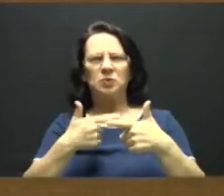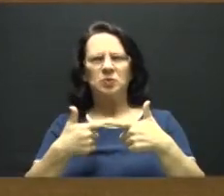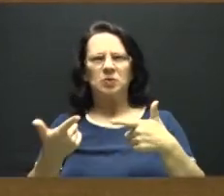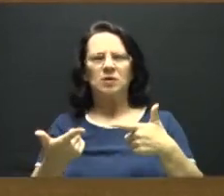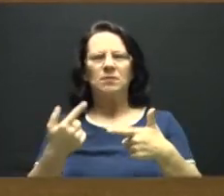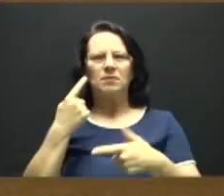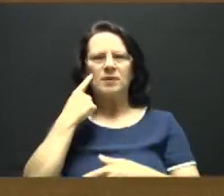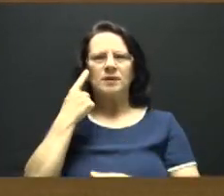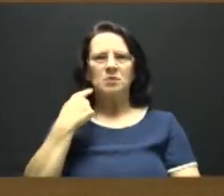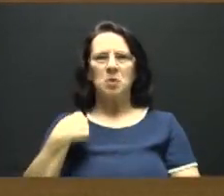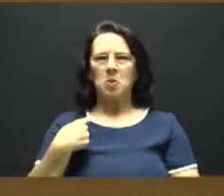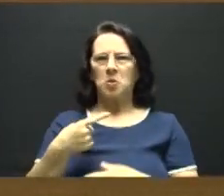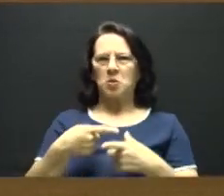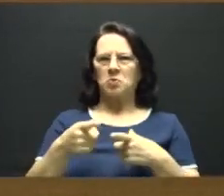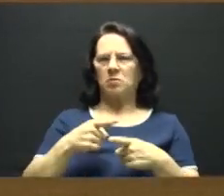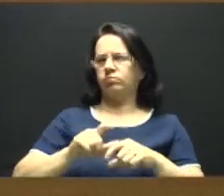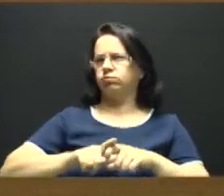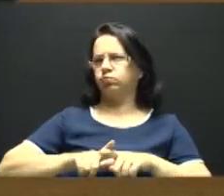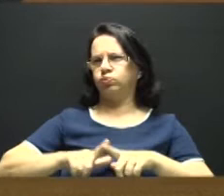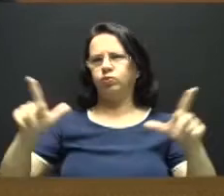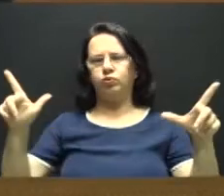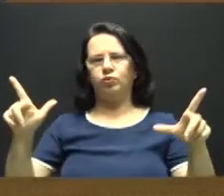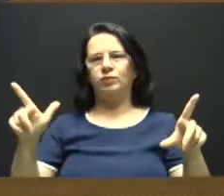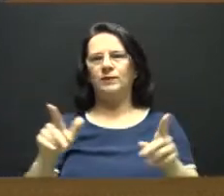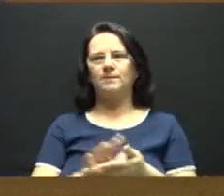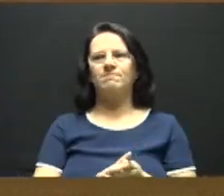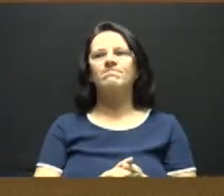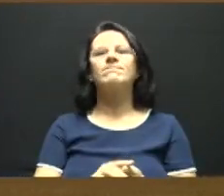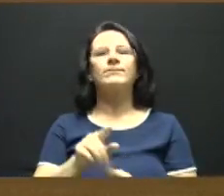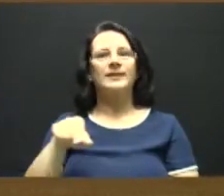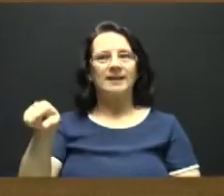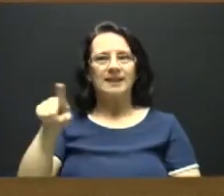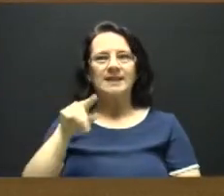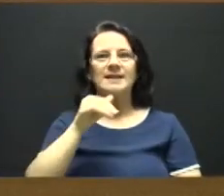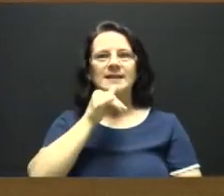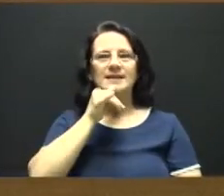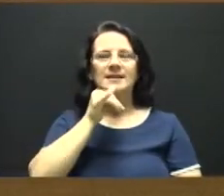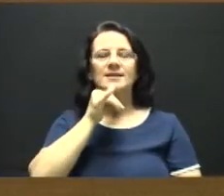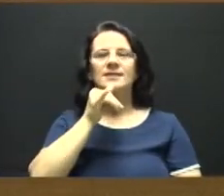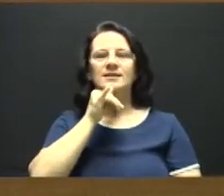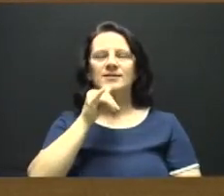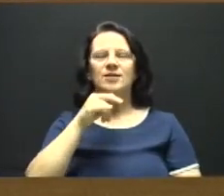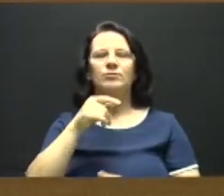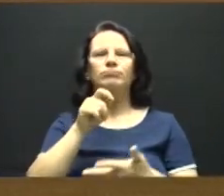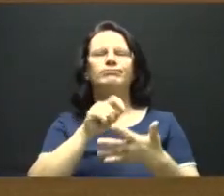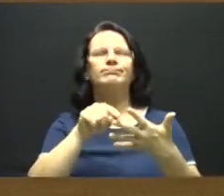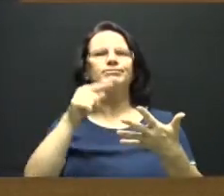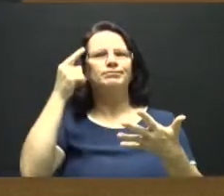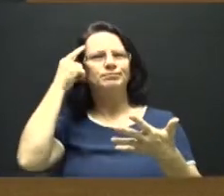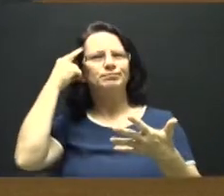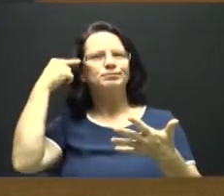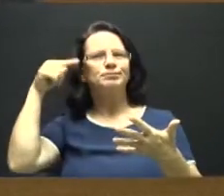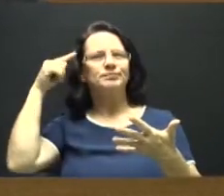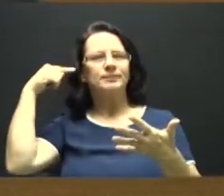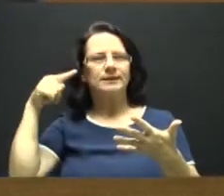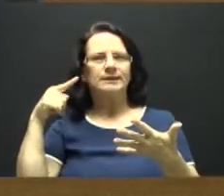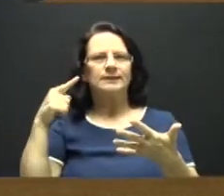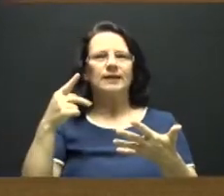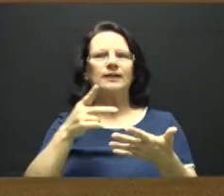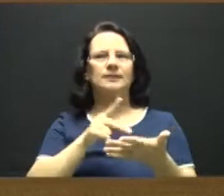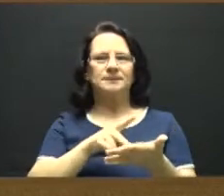nós achamos que o nosso problema é o maior de todos esses testemunhos nos faz avaliar tudo isso é verdade